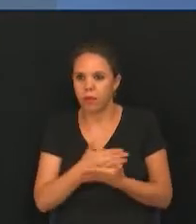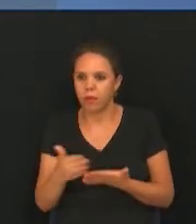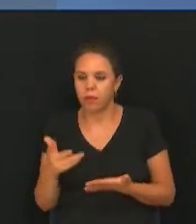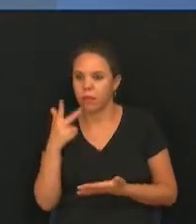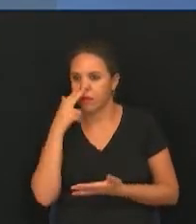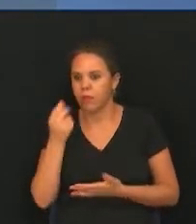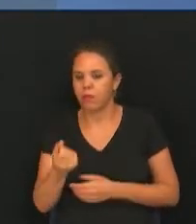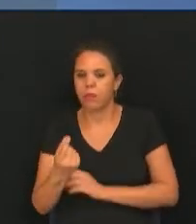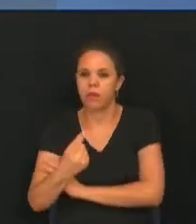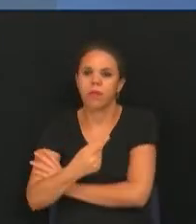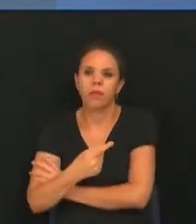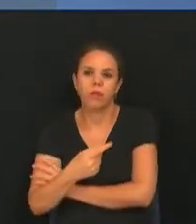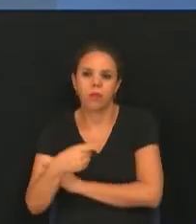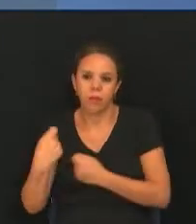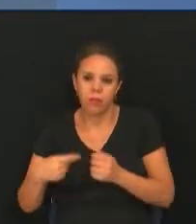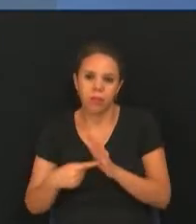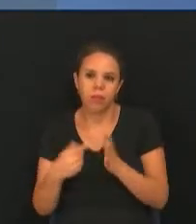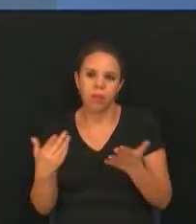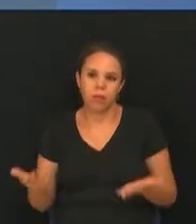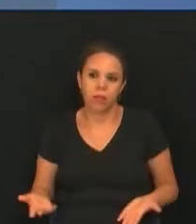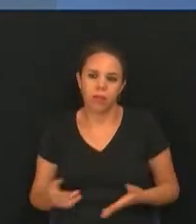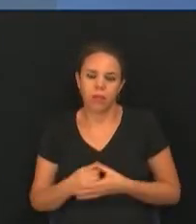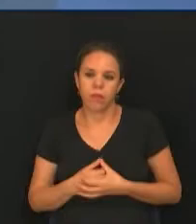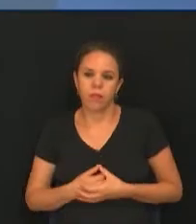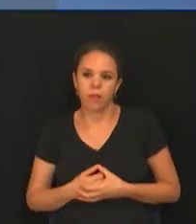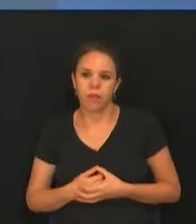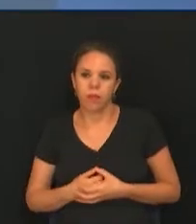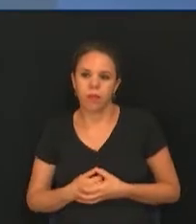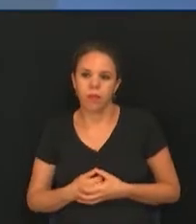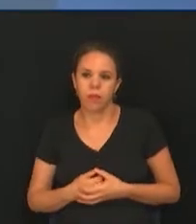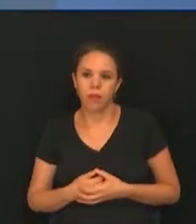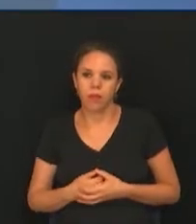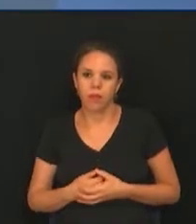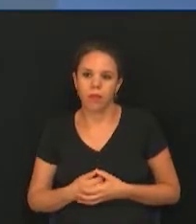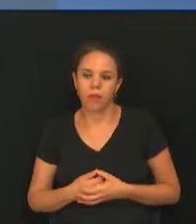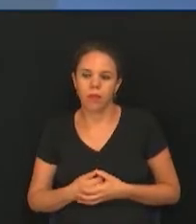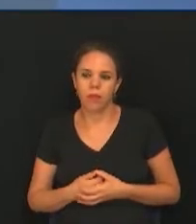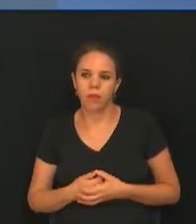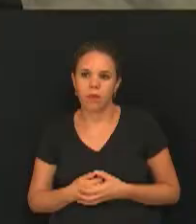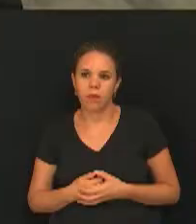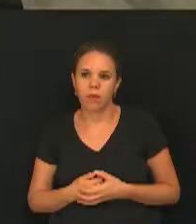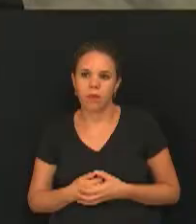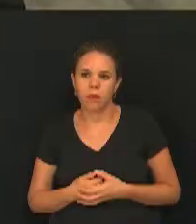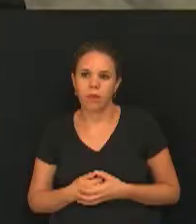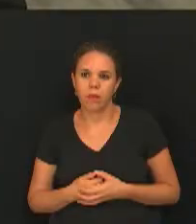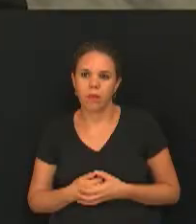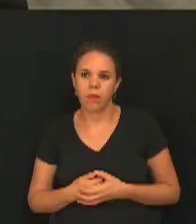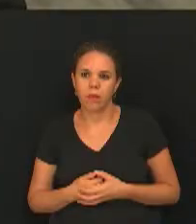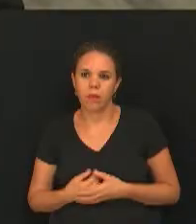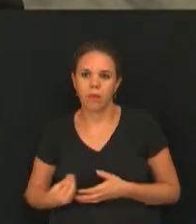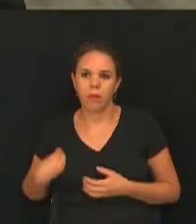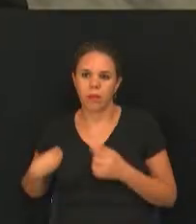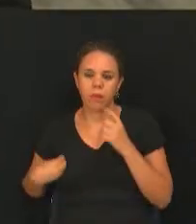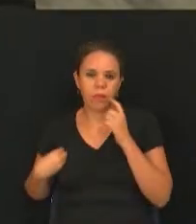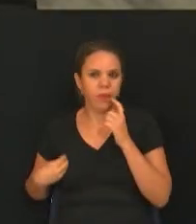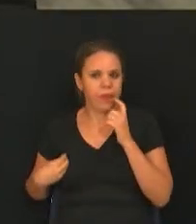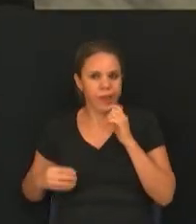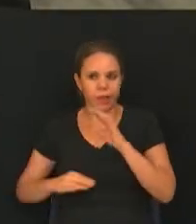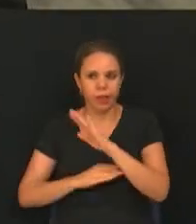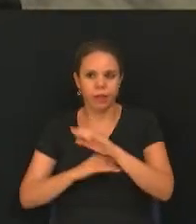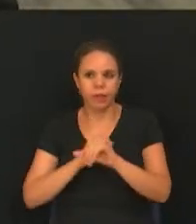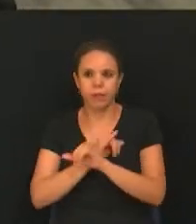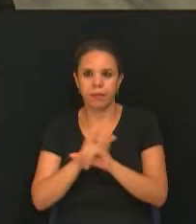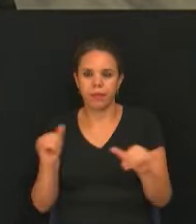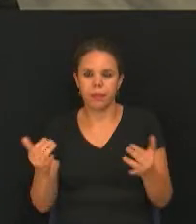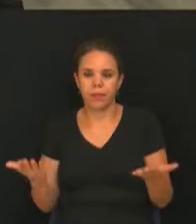ainda precisa mostrar mais. Não deu para pegar o gosto da coisa ainda. Vereador, a gente está ao vivo aqui no Câmara Notícia,